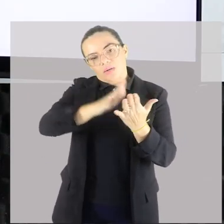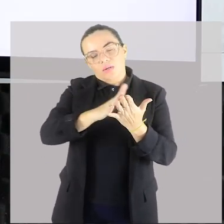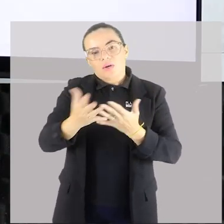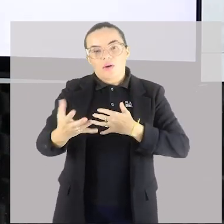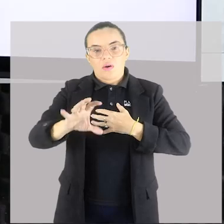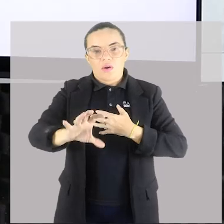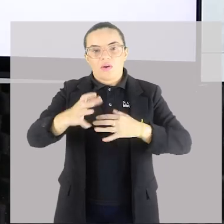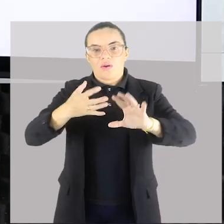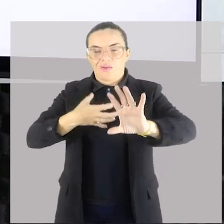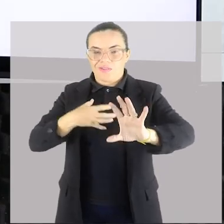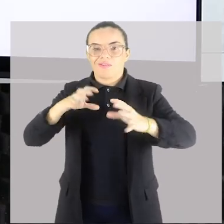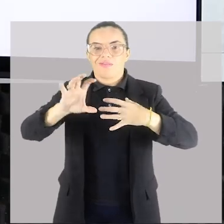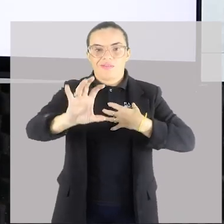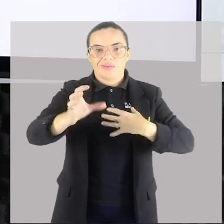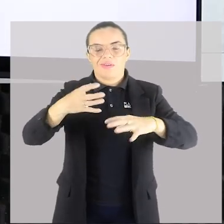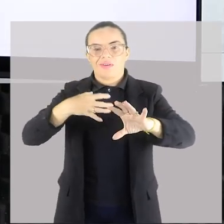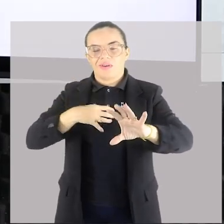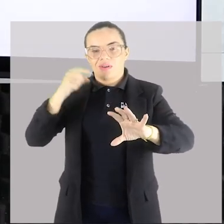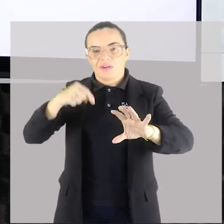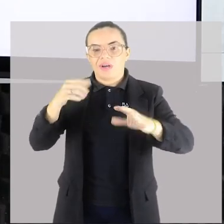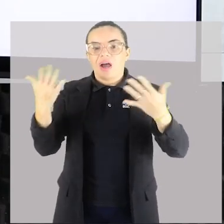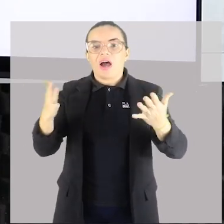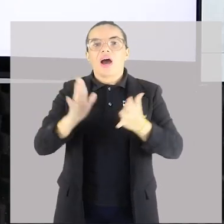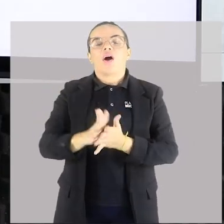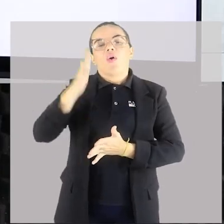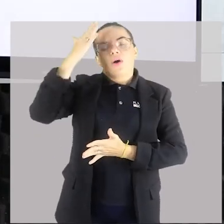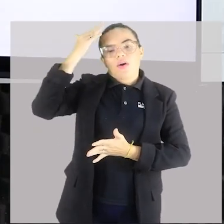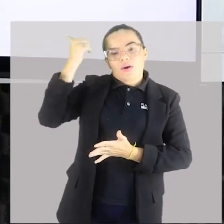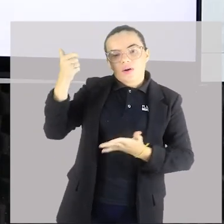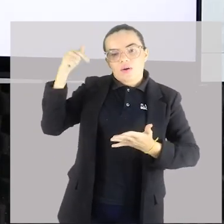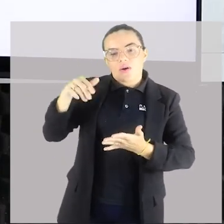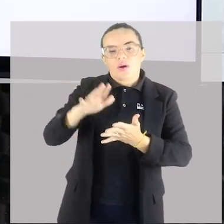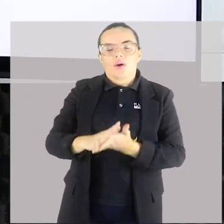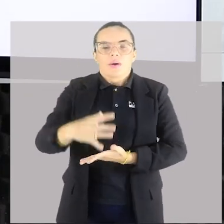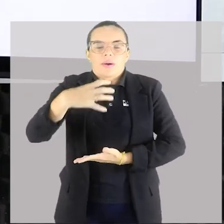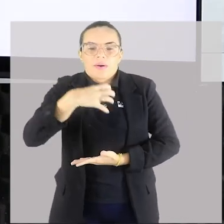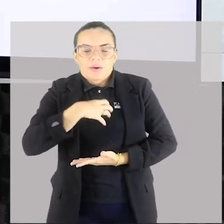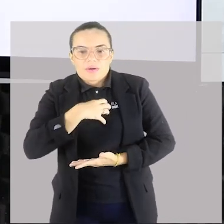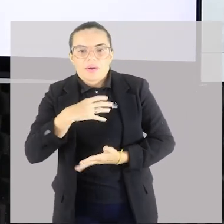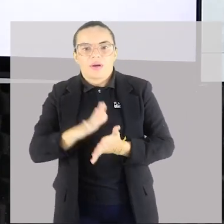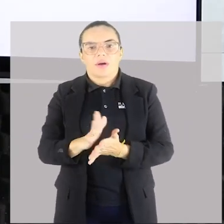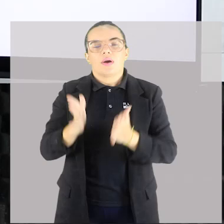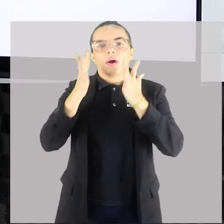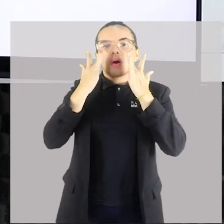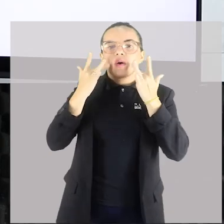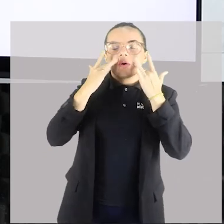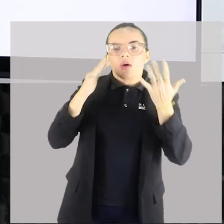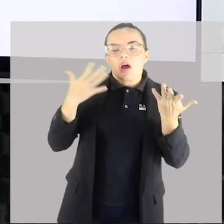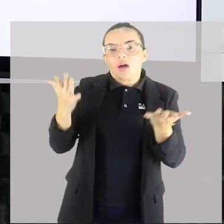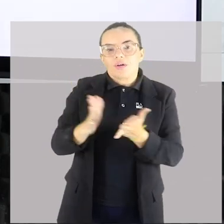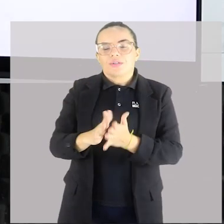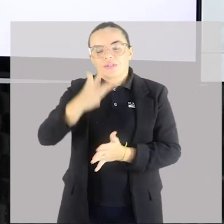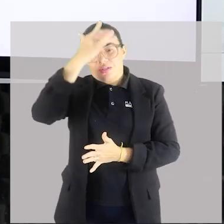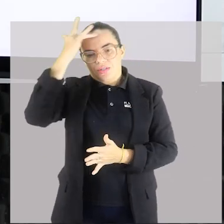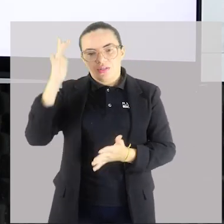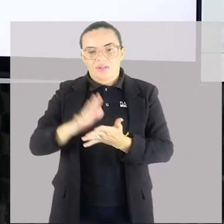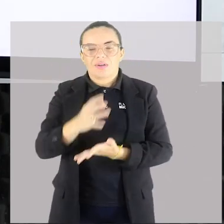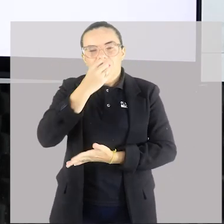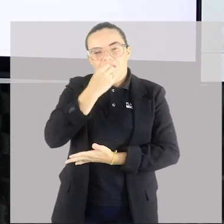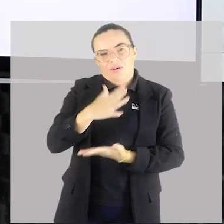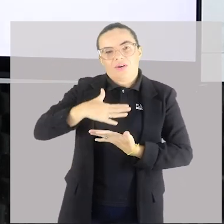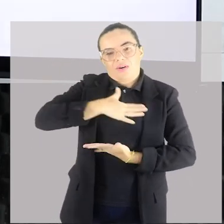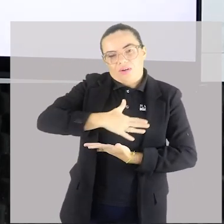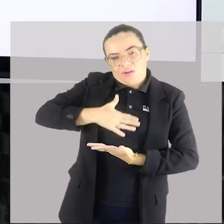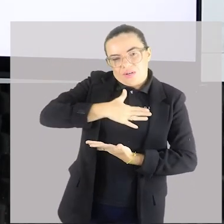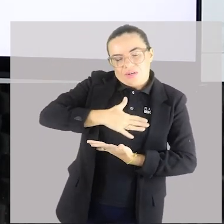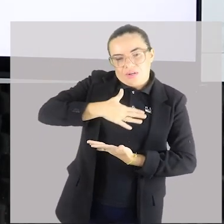vocês estejam vibrando na mesma intensidade, ou talvez você esteja sentindo a mesma coisa que ela. Se você achou agradável, então, o que ela